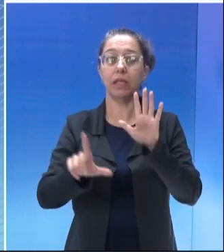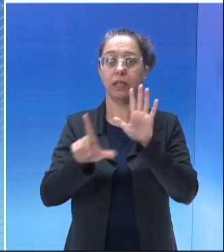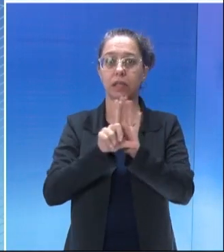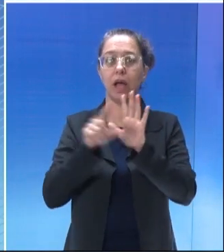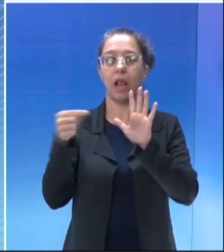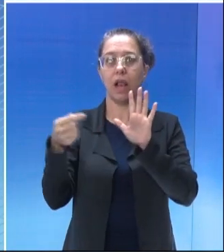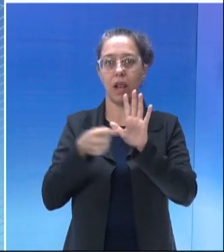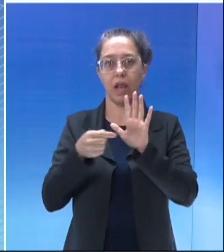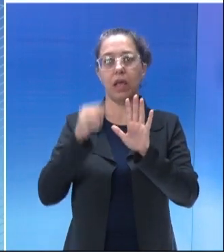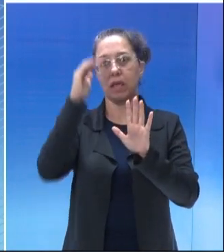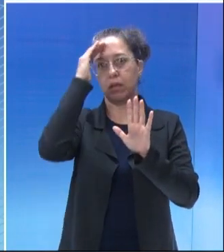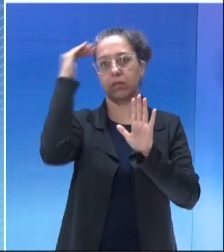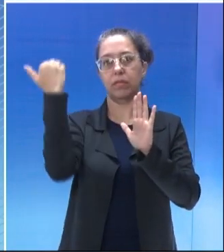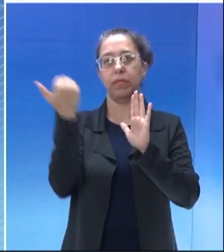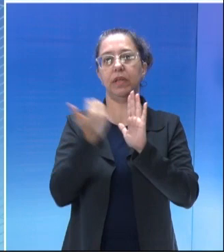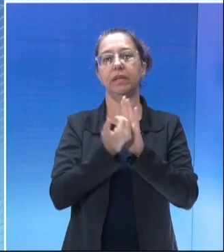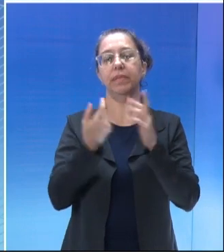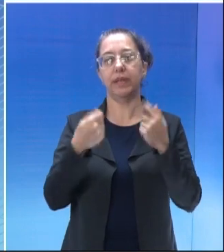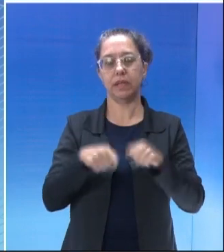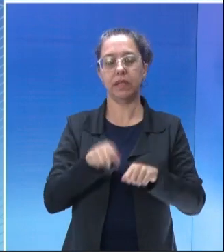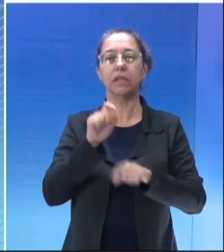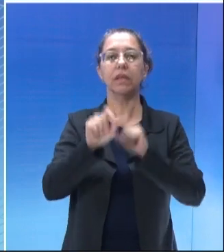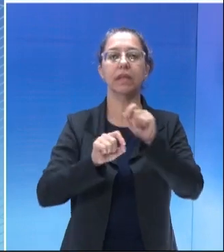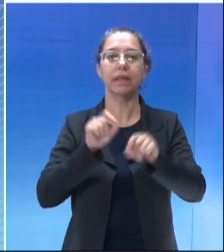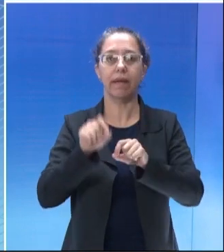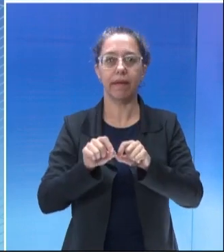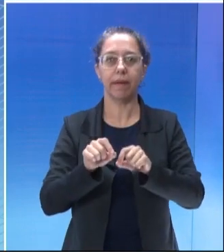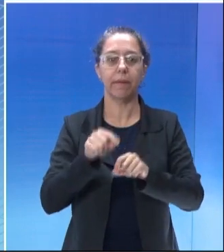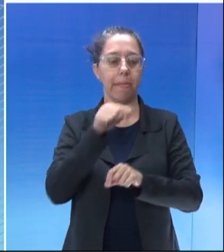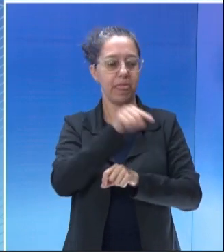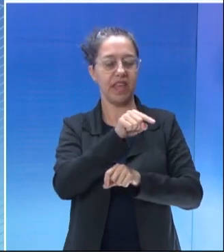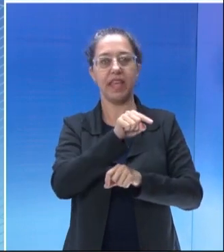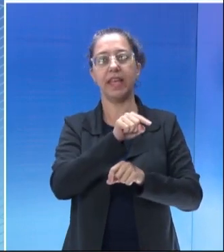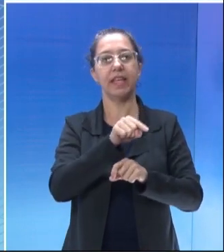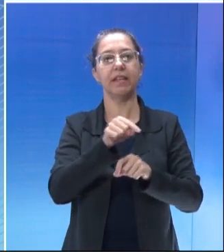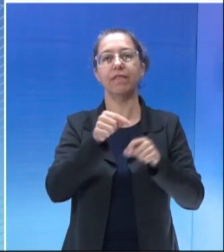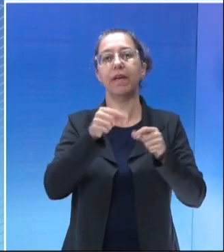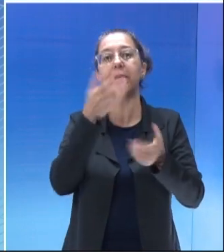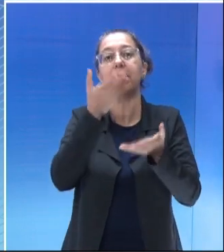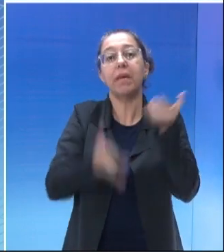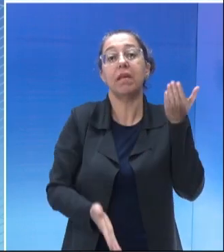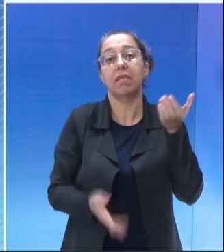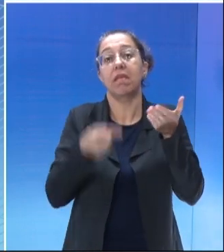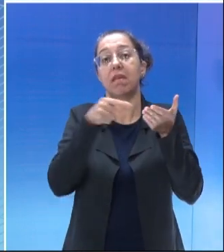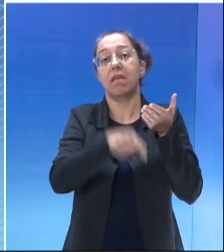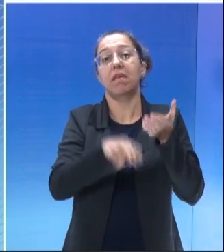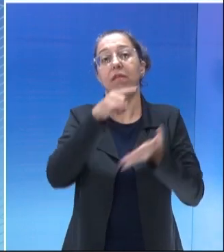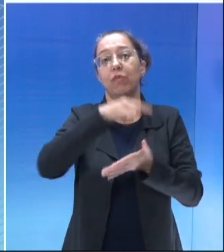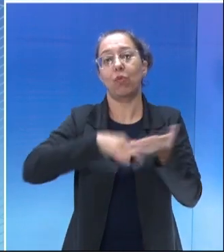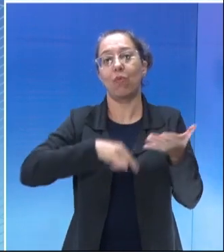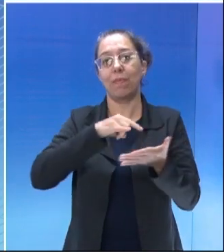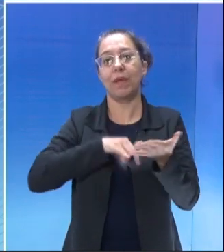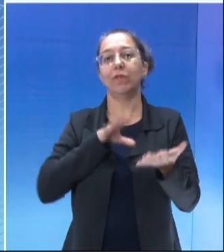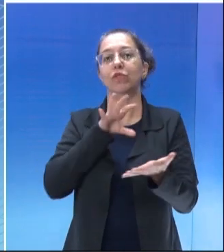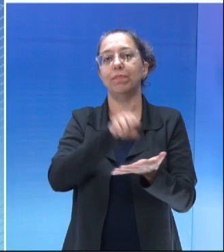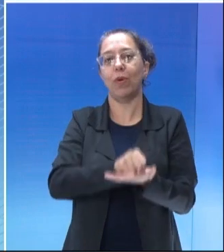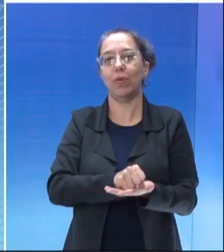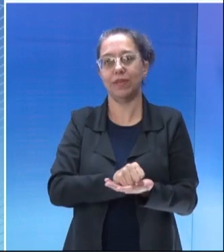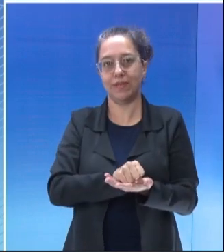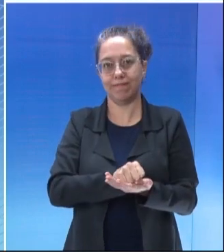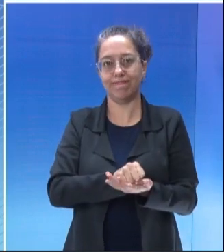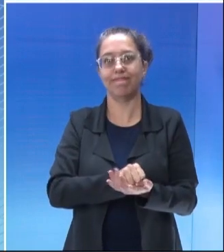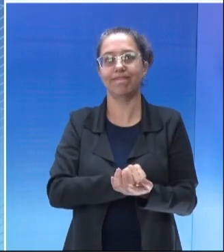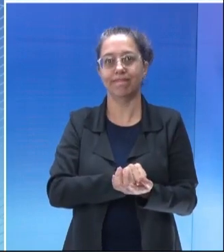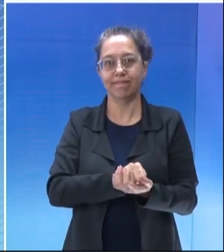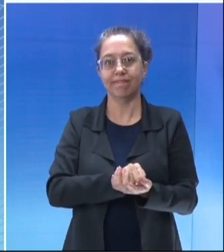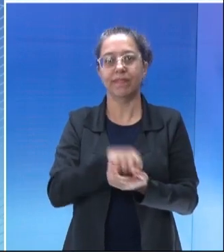essa prática. Essa sanção seria o quê? Seria a expropriação, né? O que é a expropriação? É a perda